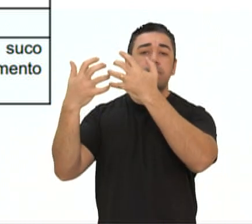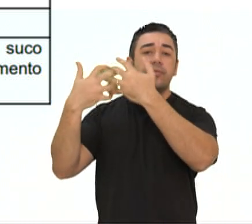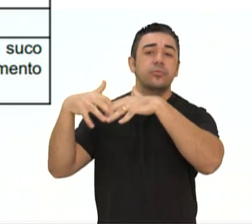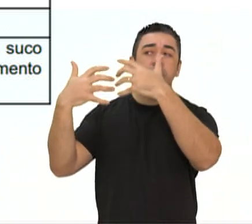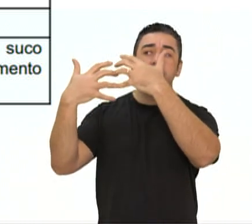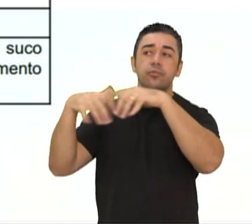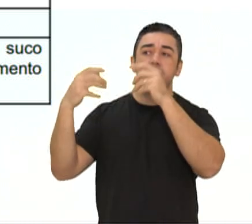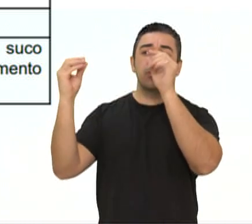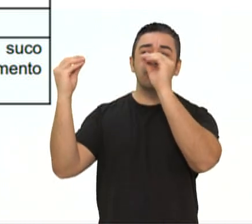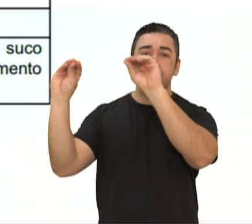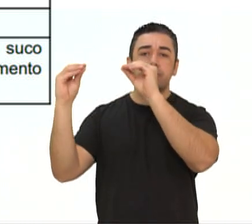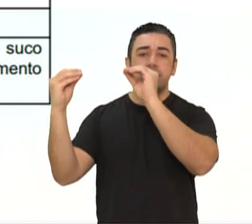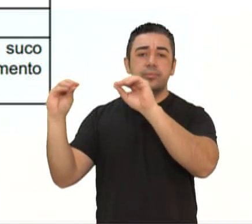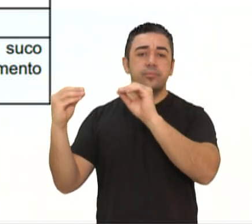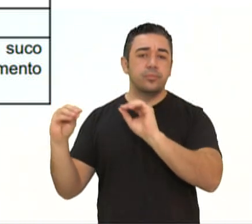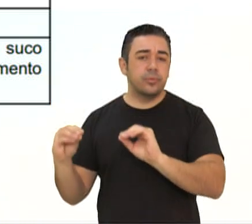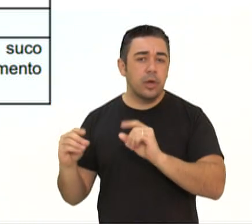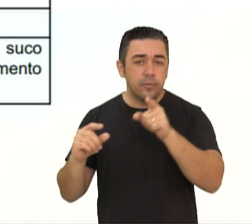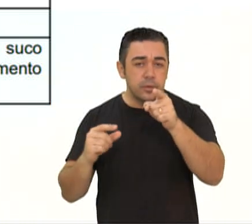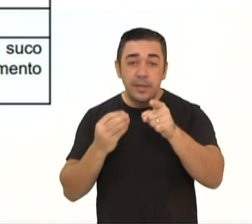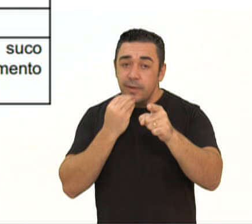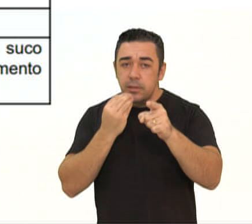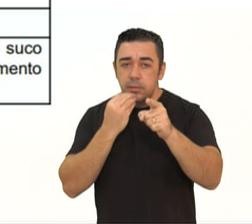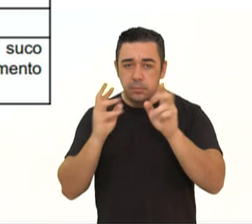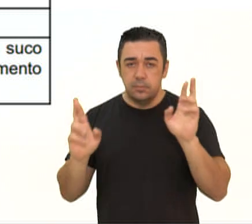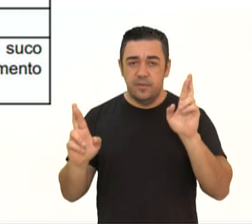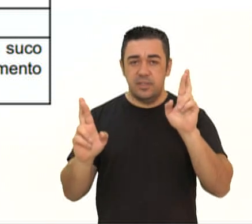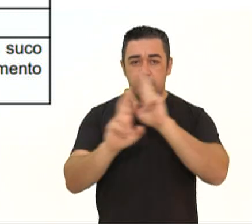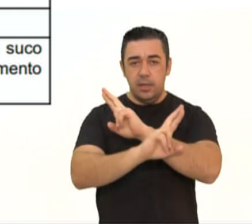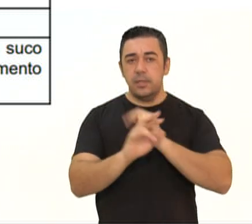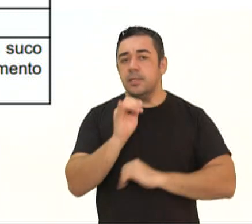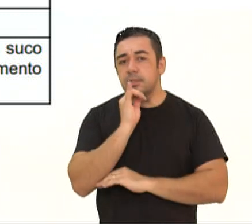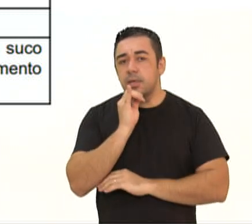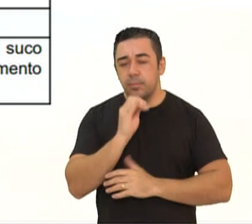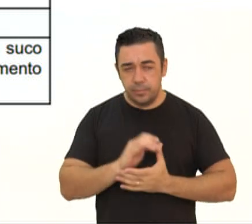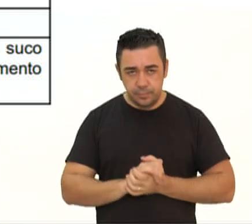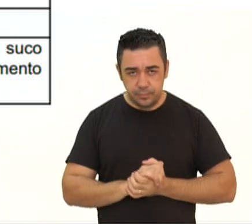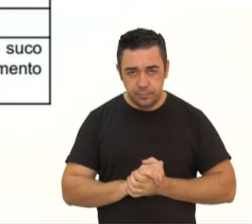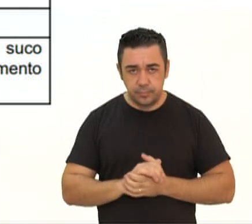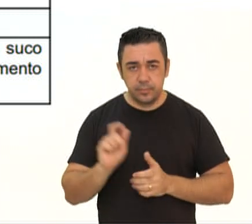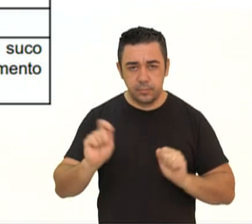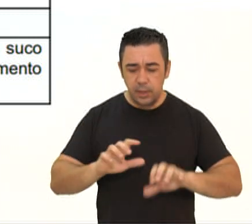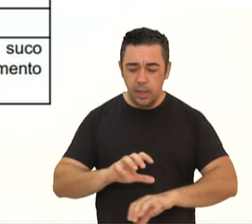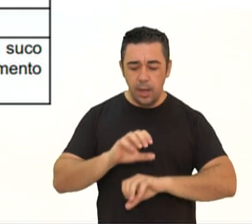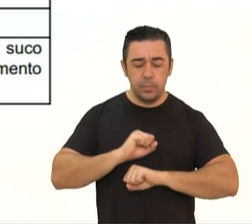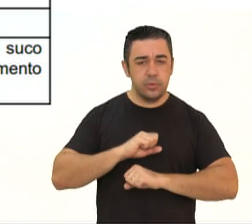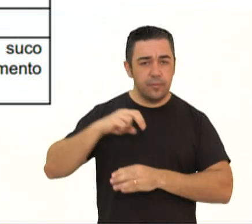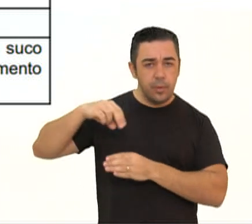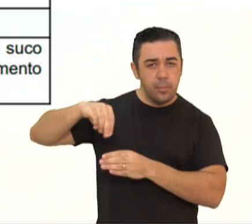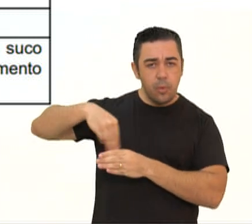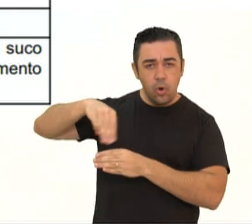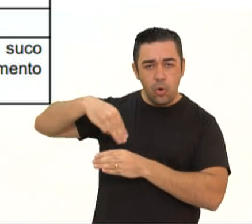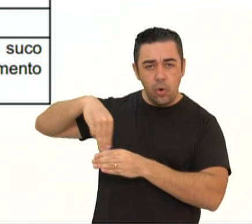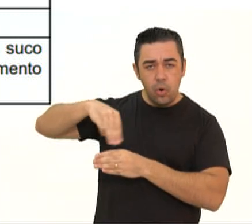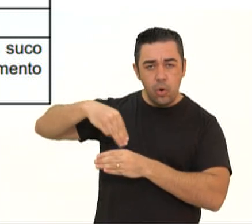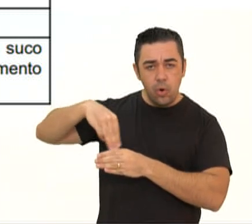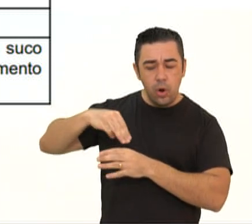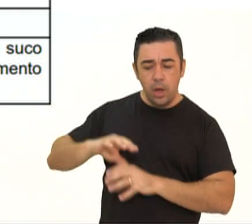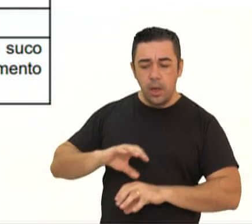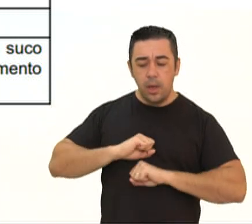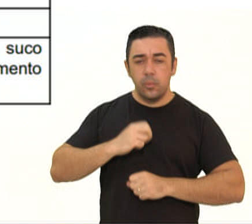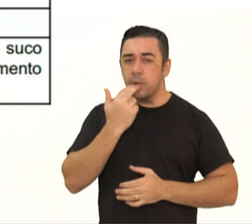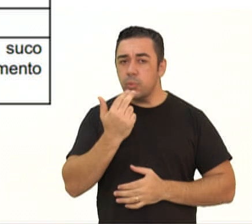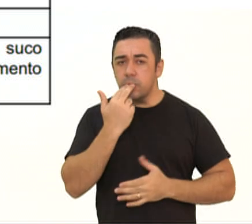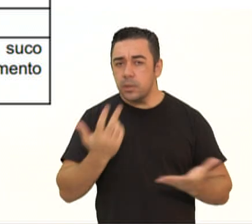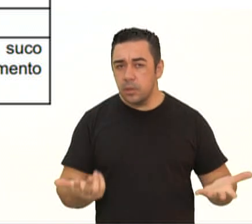dos órgãos, tá? Então, você vai tentar relacionar. Por exemplo, absorve moléculas de nutrientes. Qual dessas estruturas